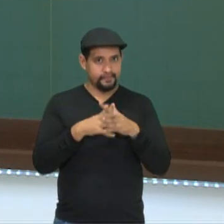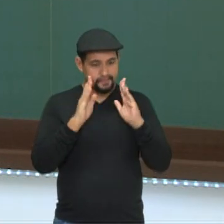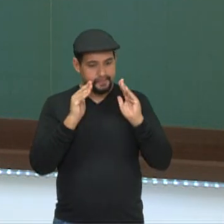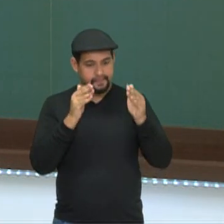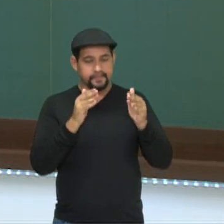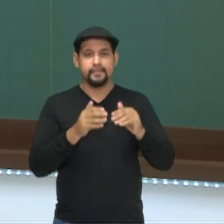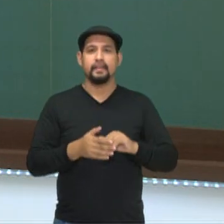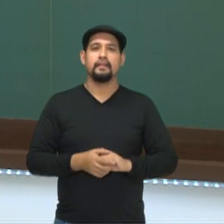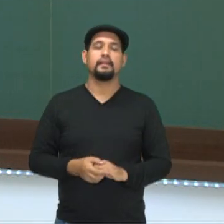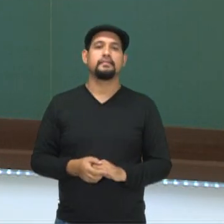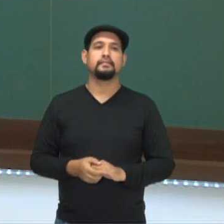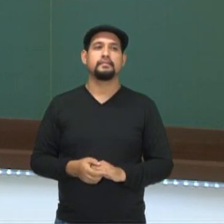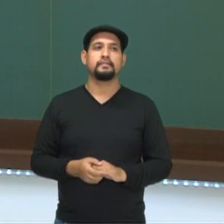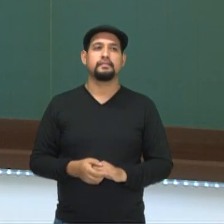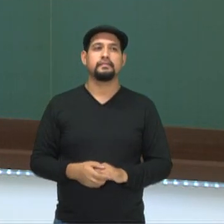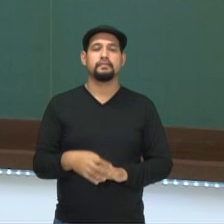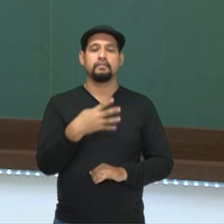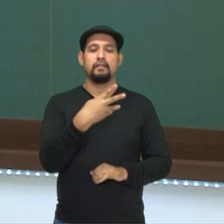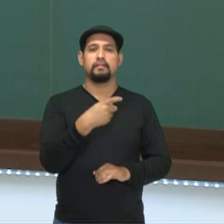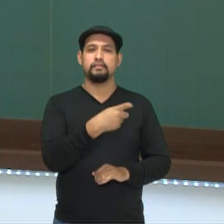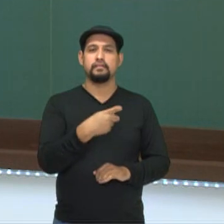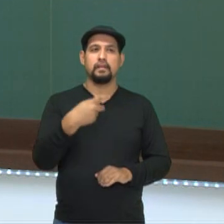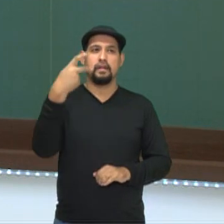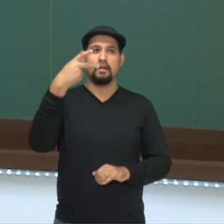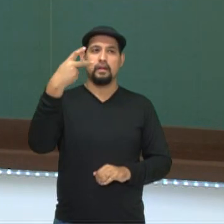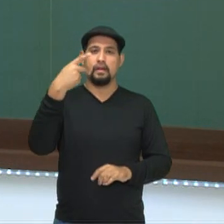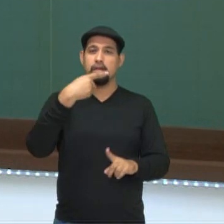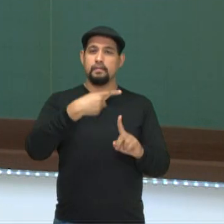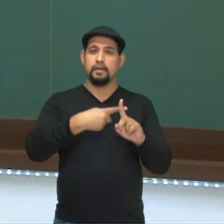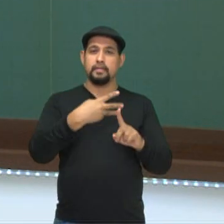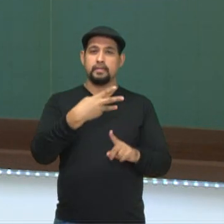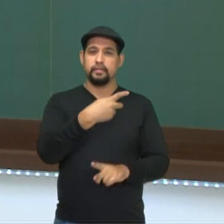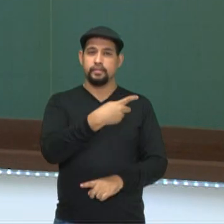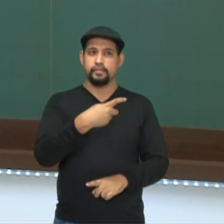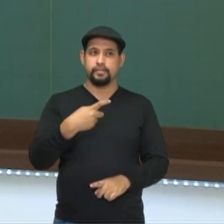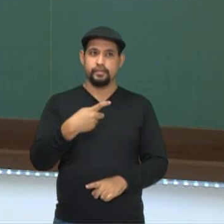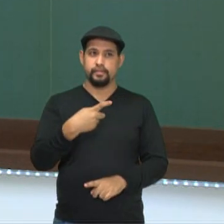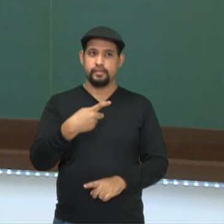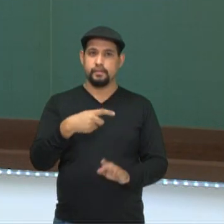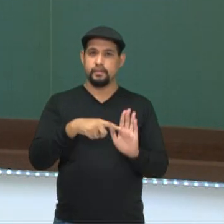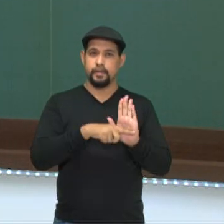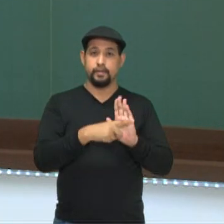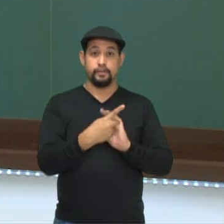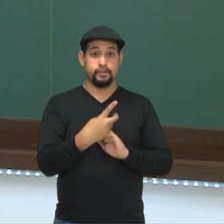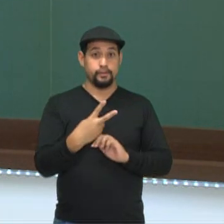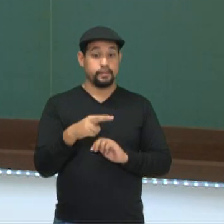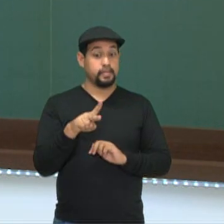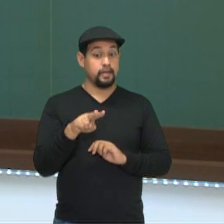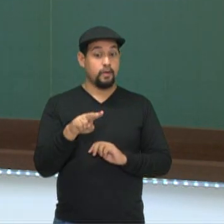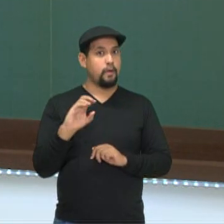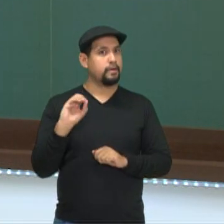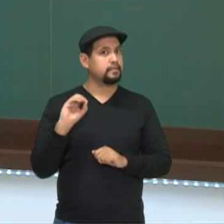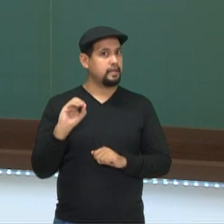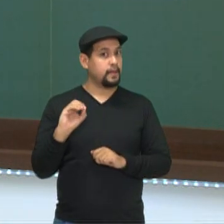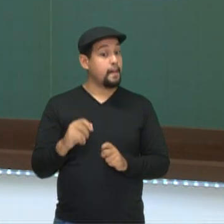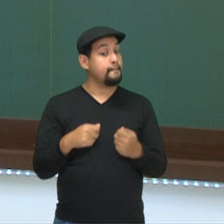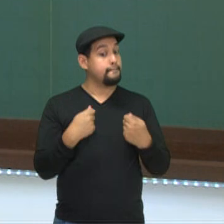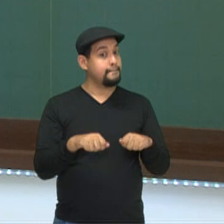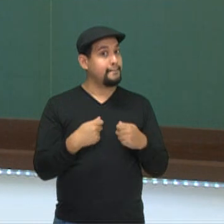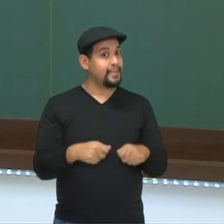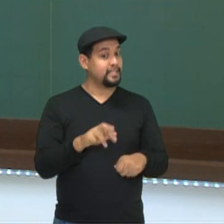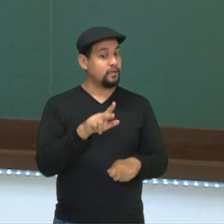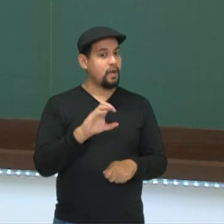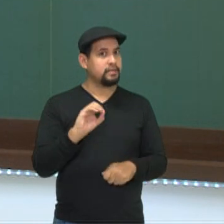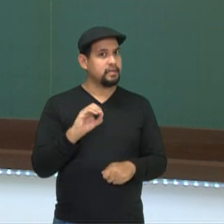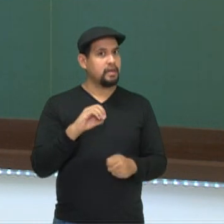princípio. 4x ao quadrado mais 3x menos 12 igual a 0. Tem que ter igual a 0 para ser equação, tá bom? Quem